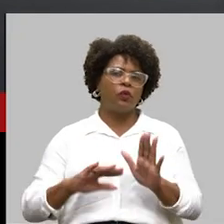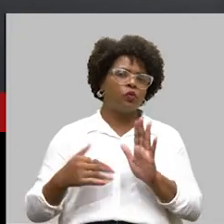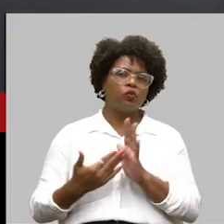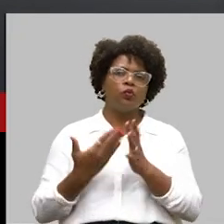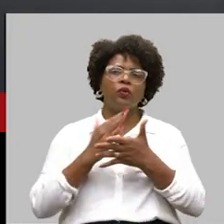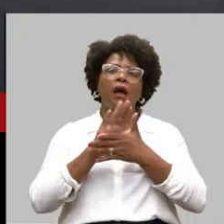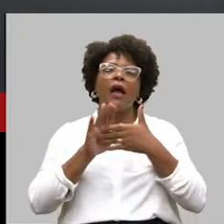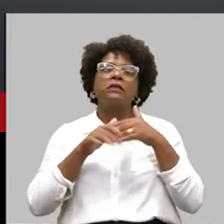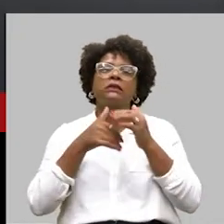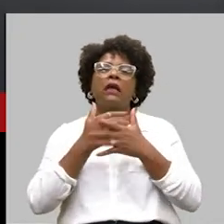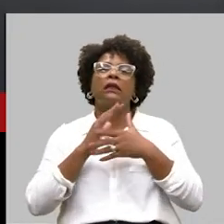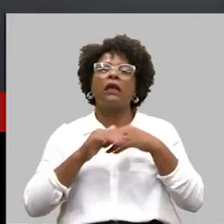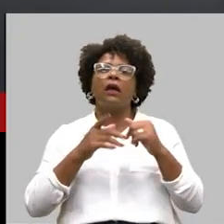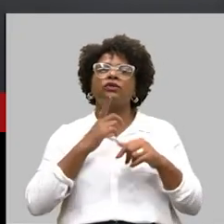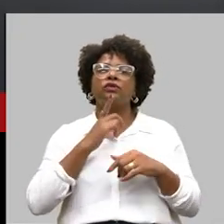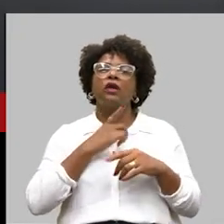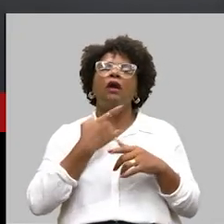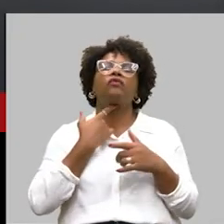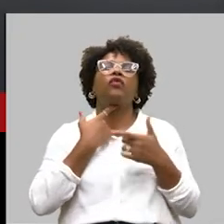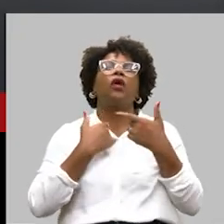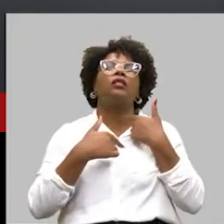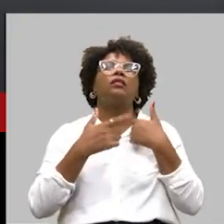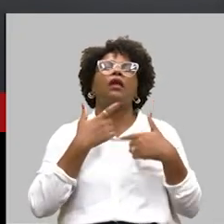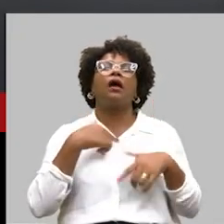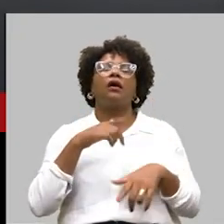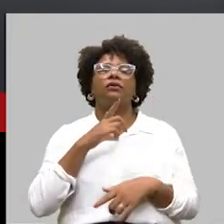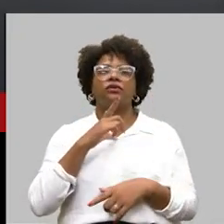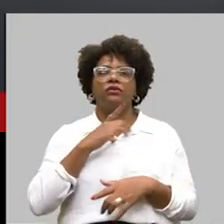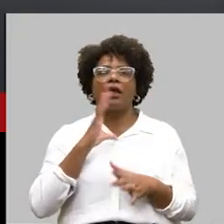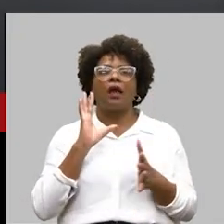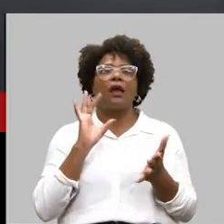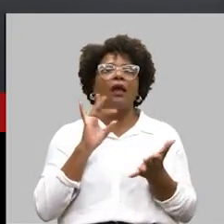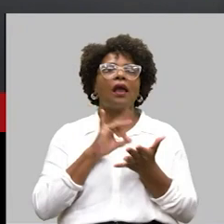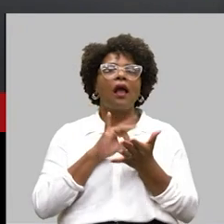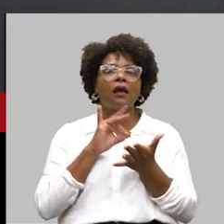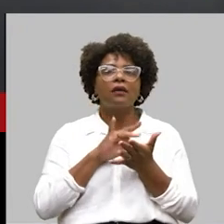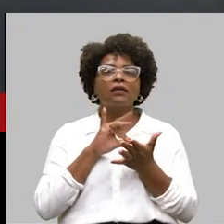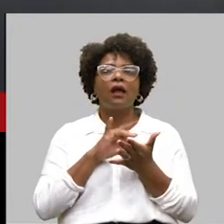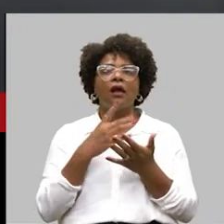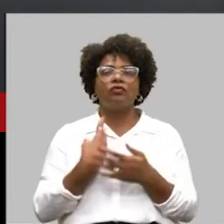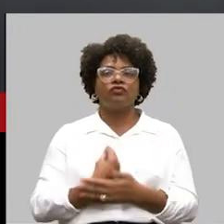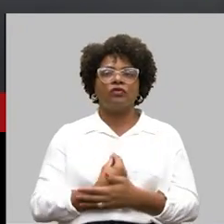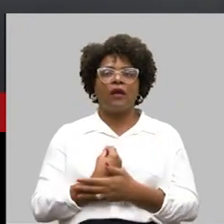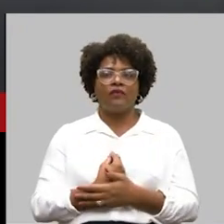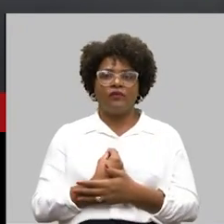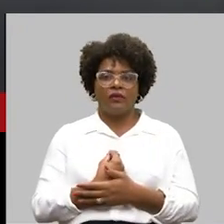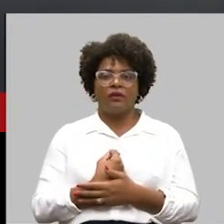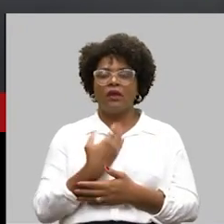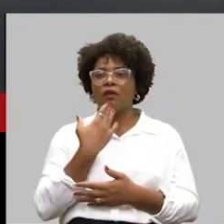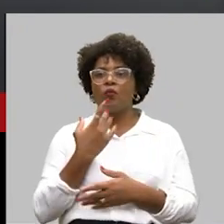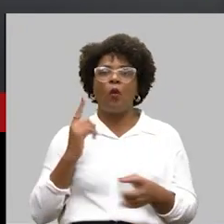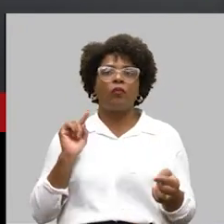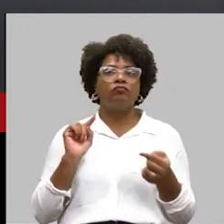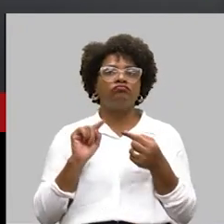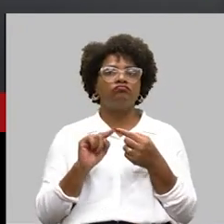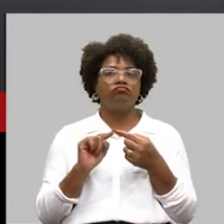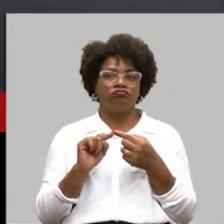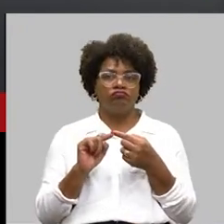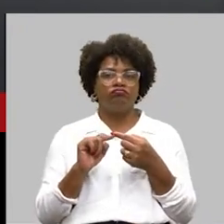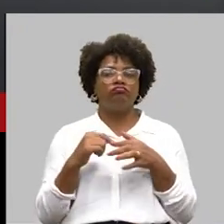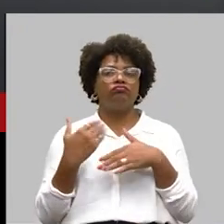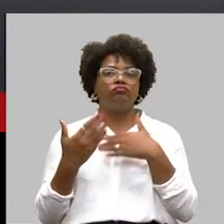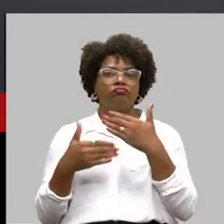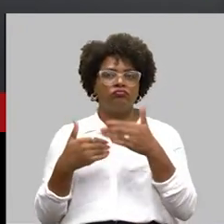a nossa vontade a nossa real a nossa né intencionalidade no